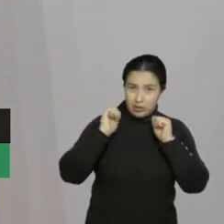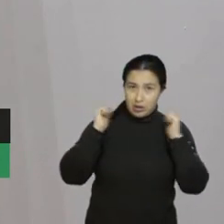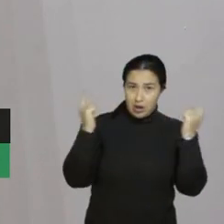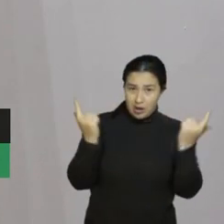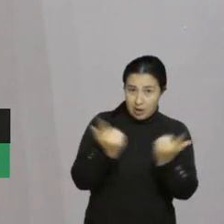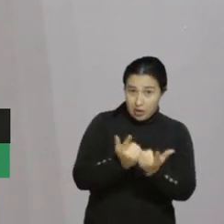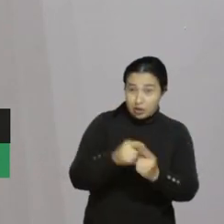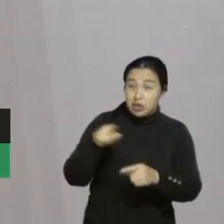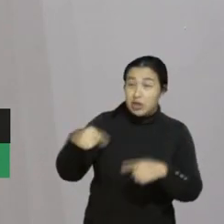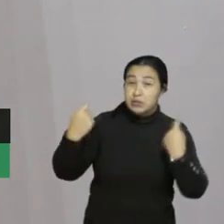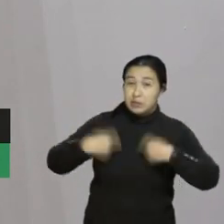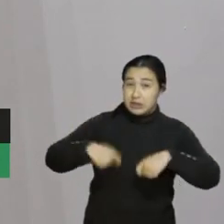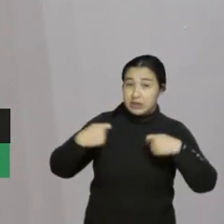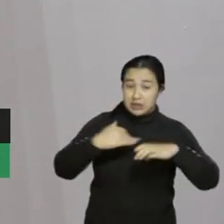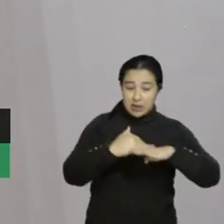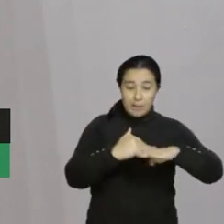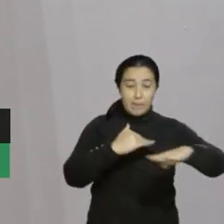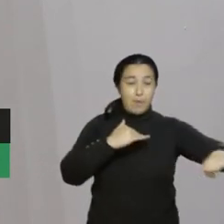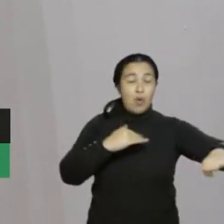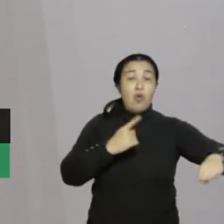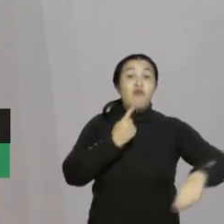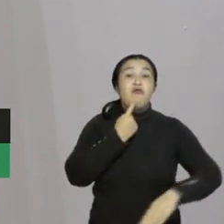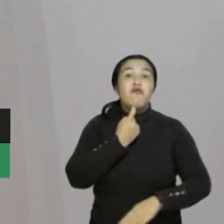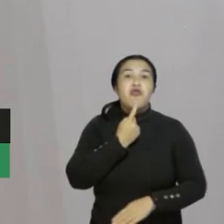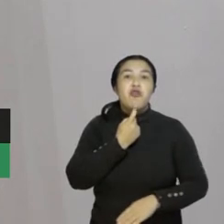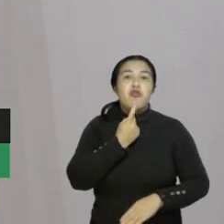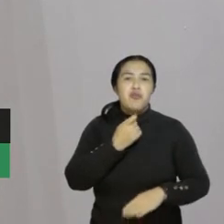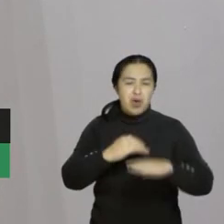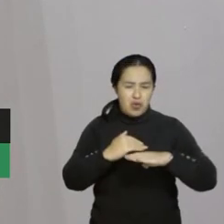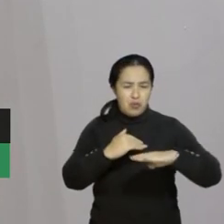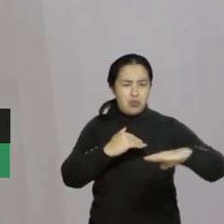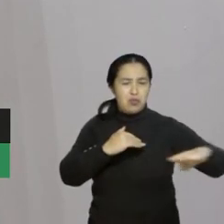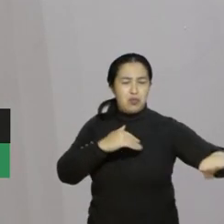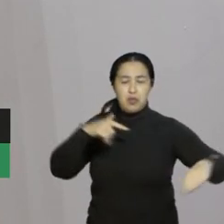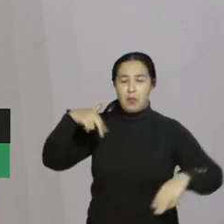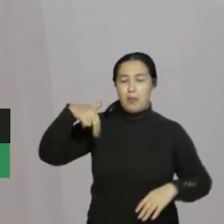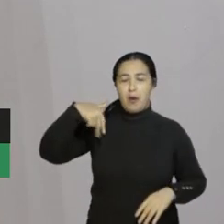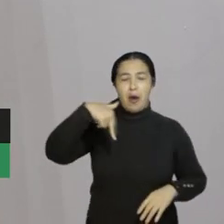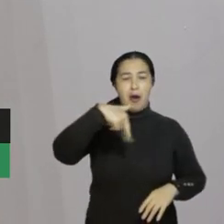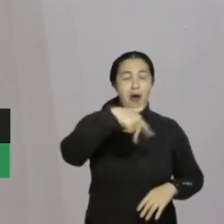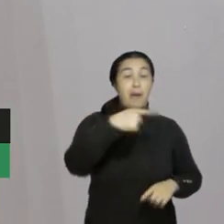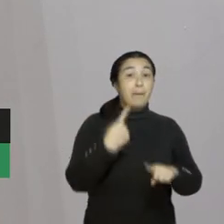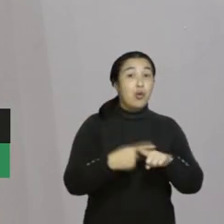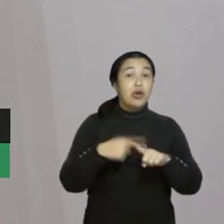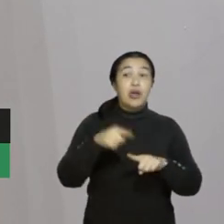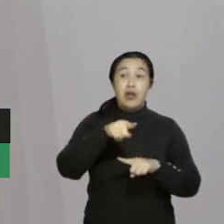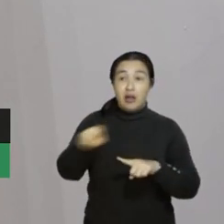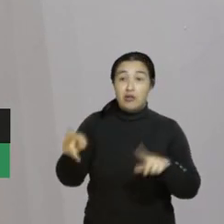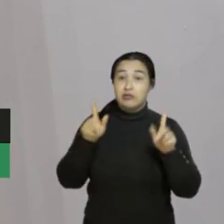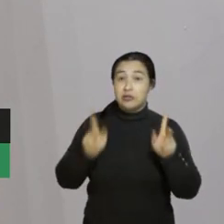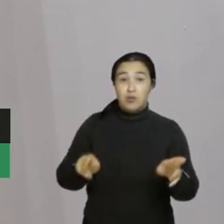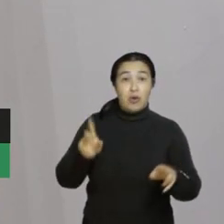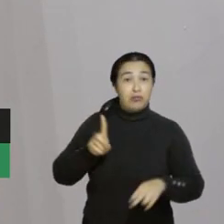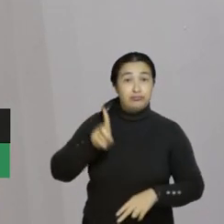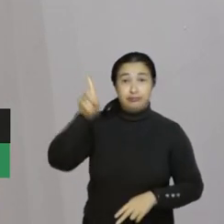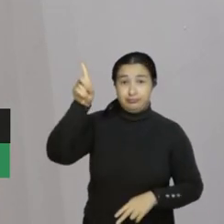Eles merecem. Vão lá no meu gabinete pedir apoio para esses projetos aqui.